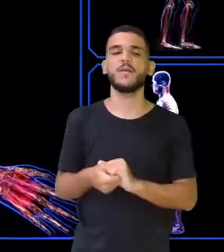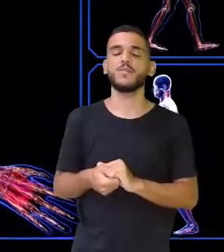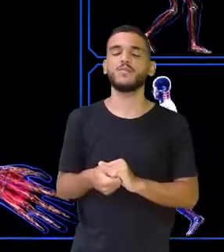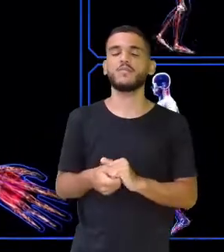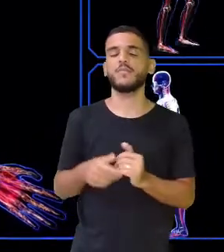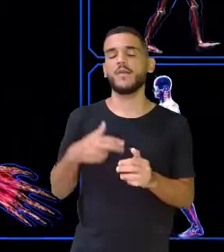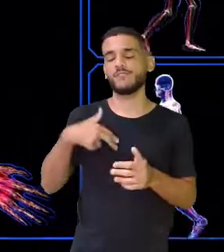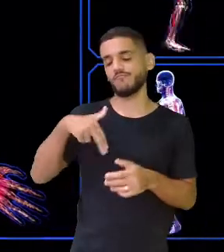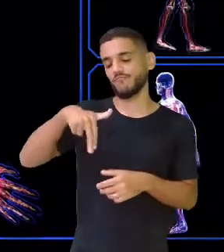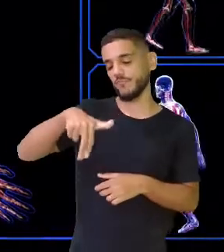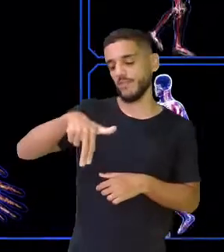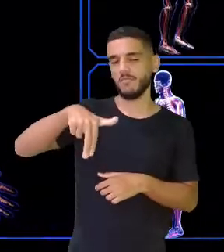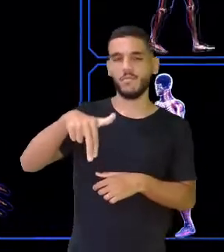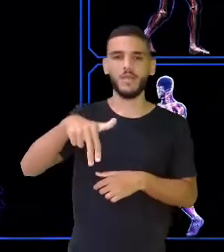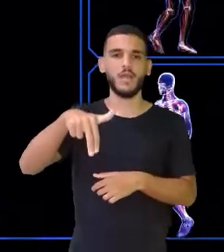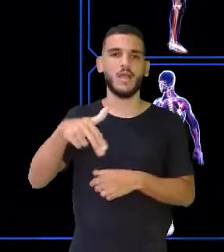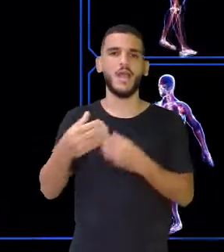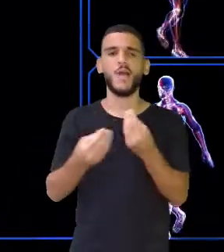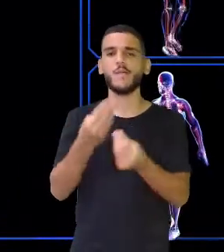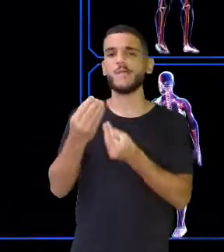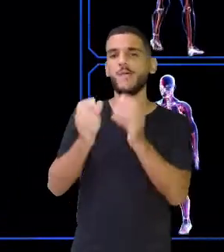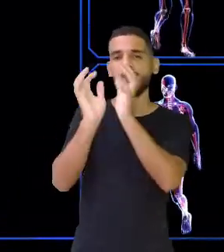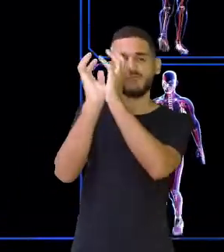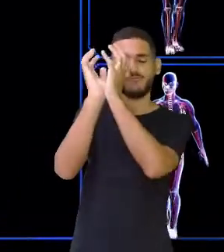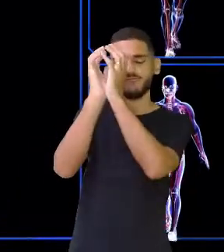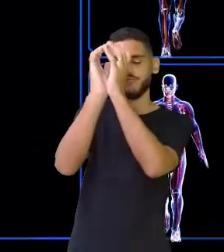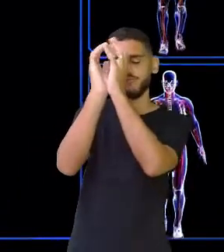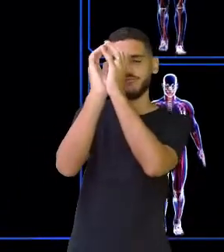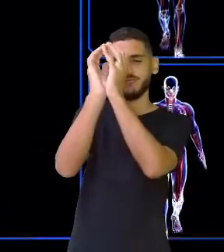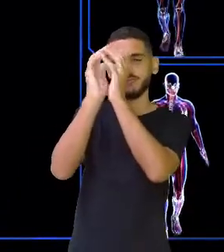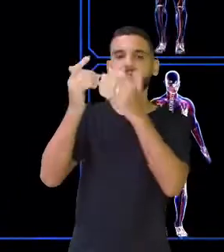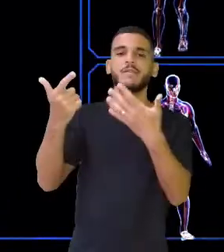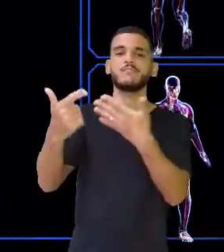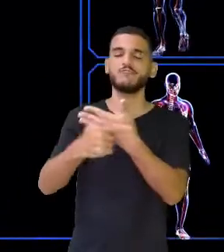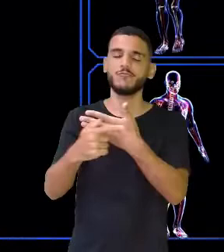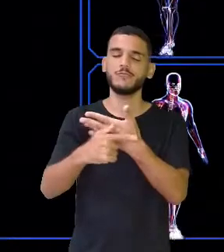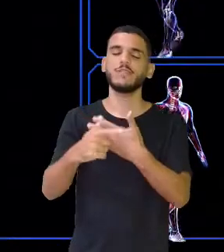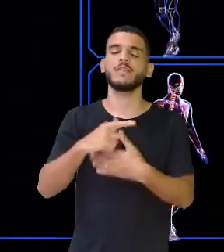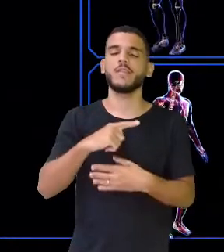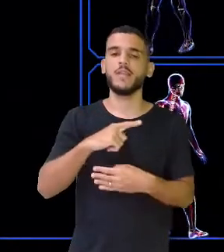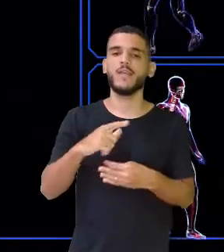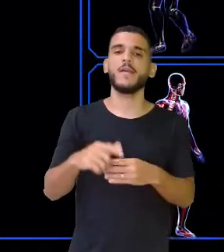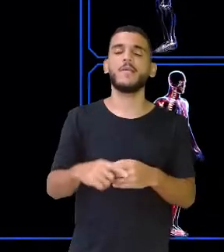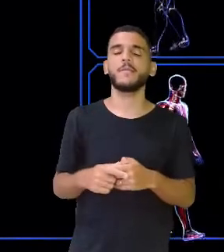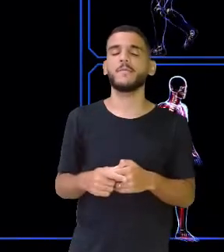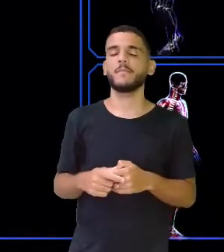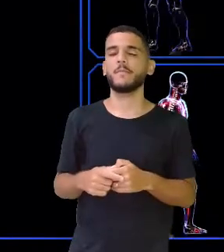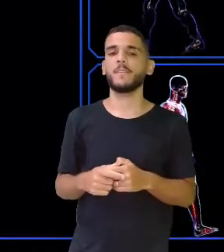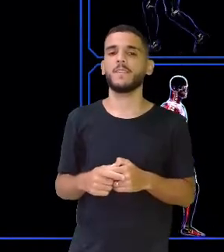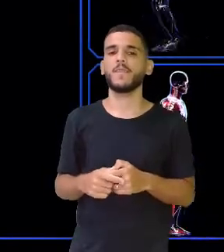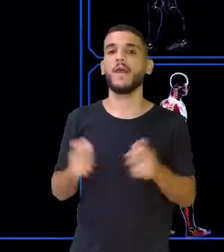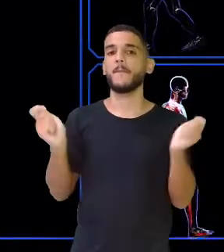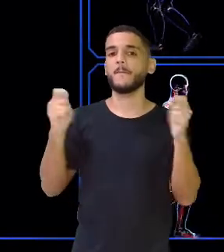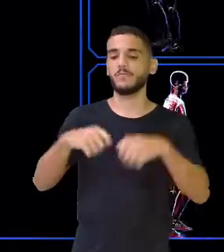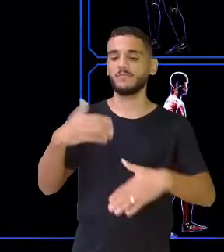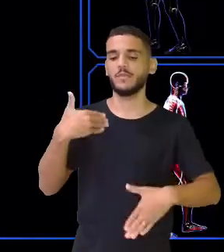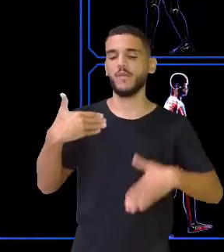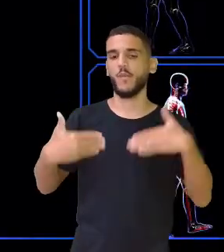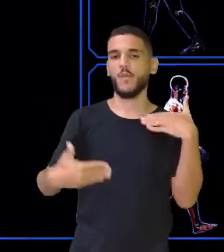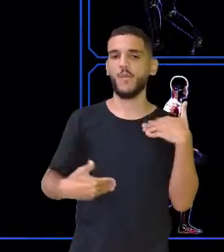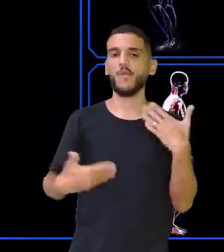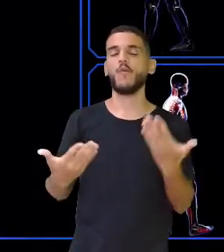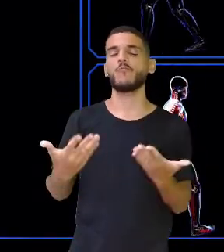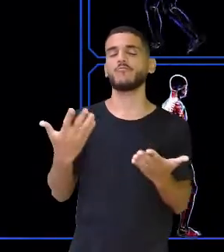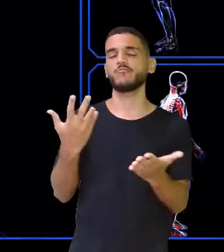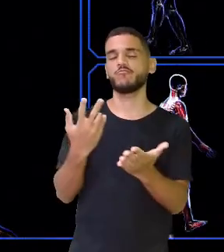nosso caminhar, como o cérebro funciona, né? Então, para poder o próprio corpo funcionar,